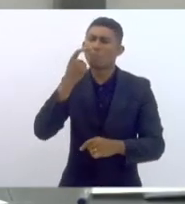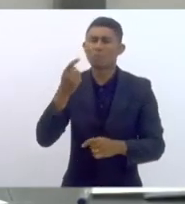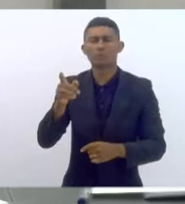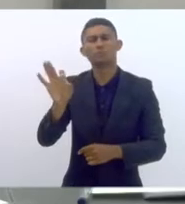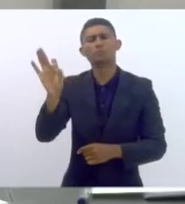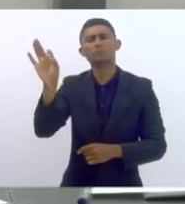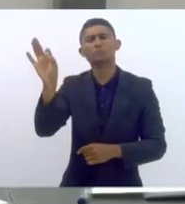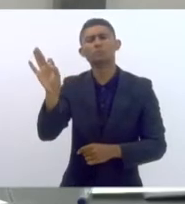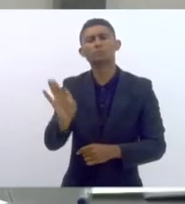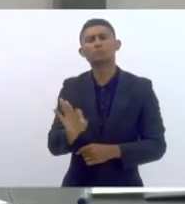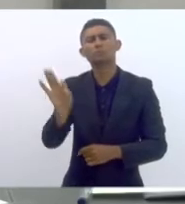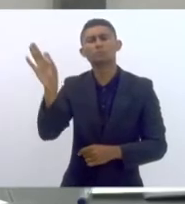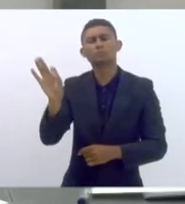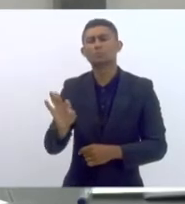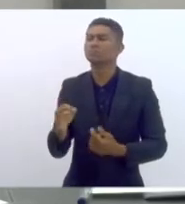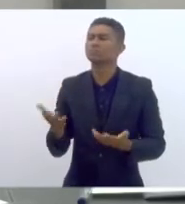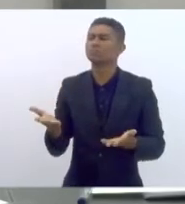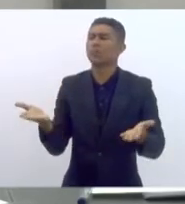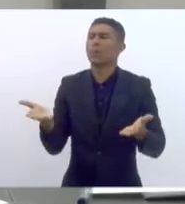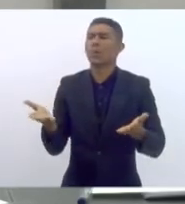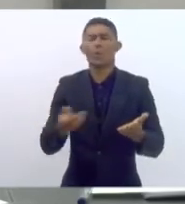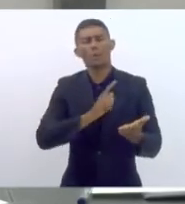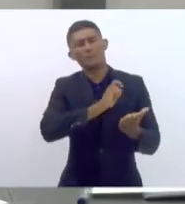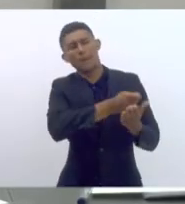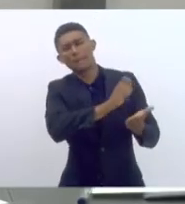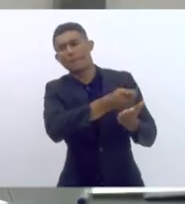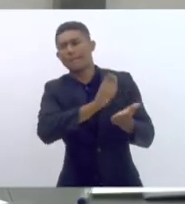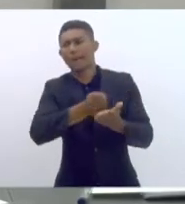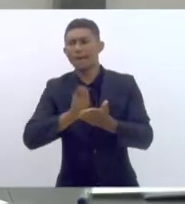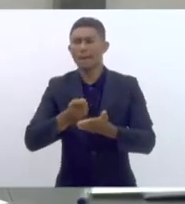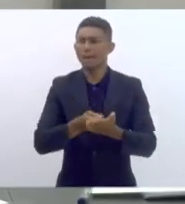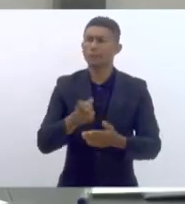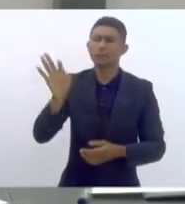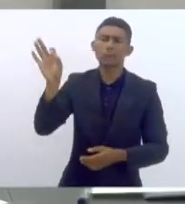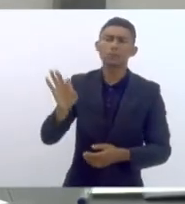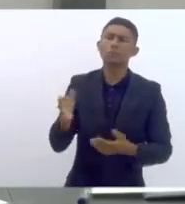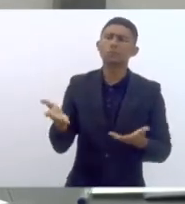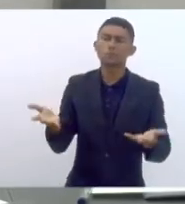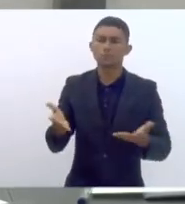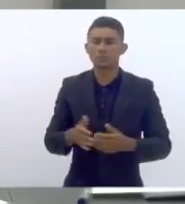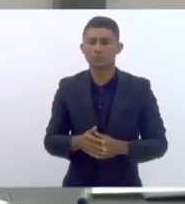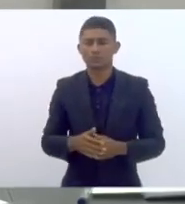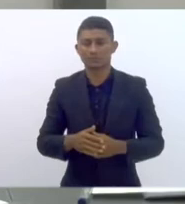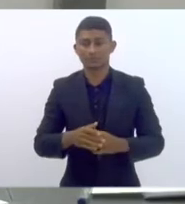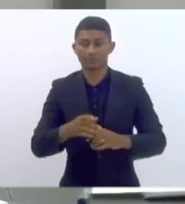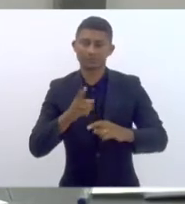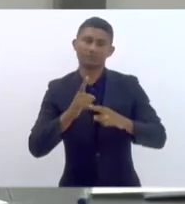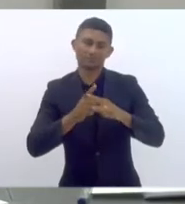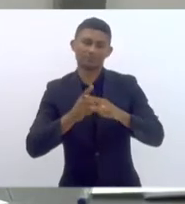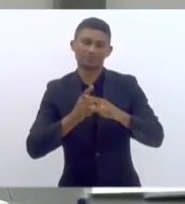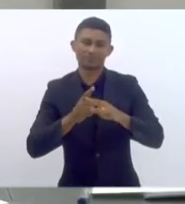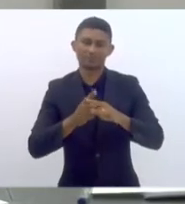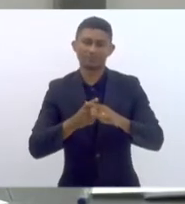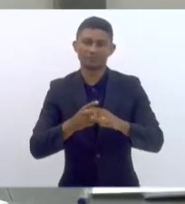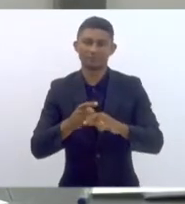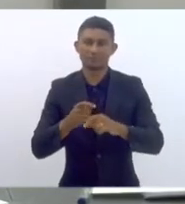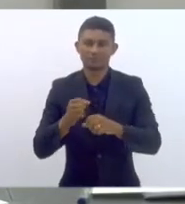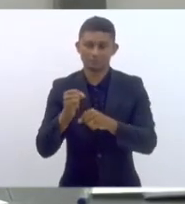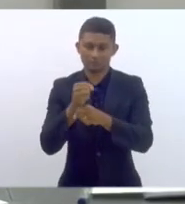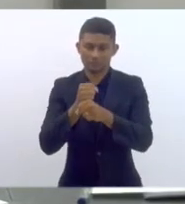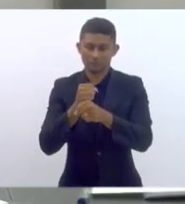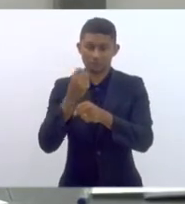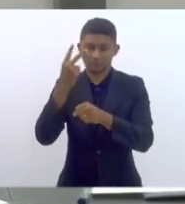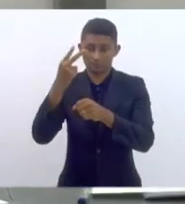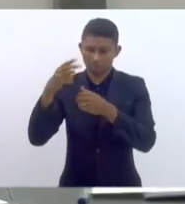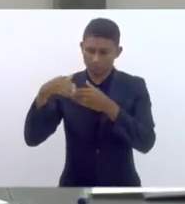estamos pagando hoje, considerando como simulador, 2 anos para frente,